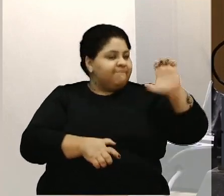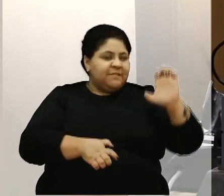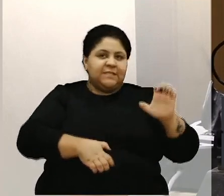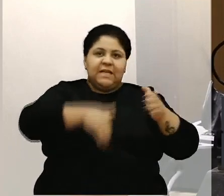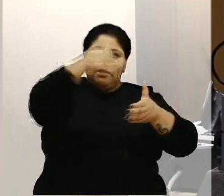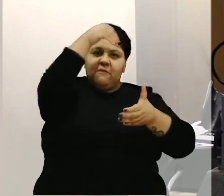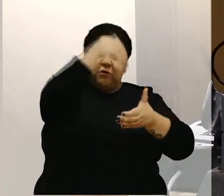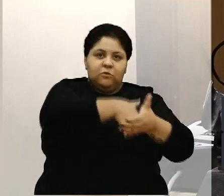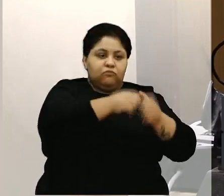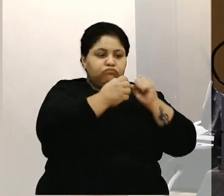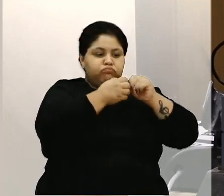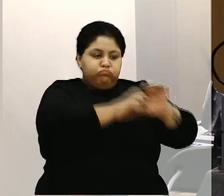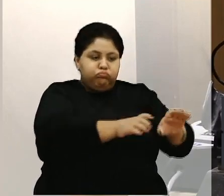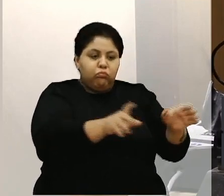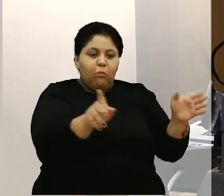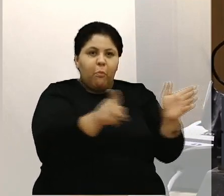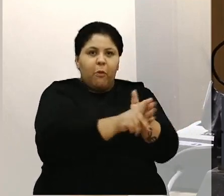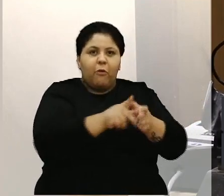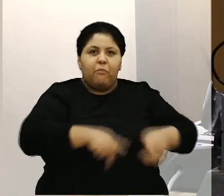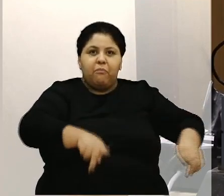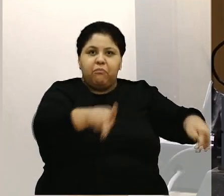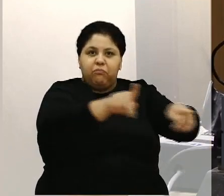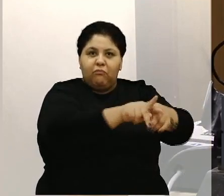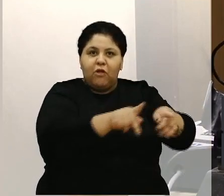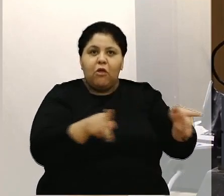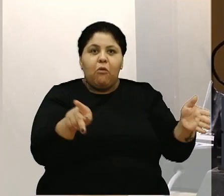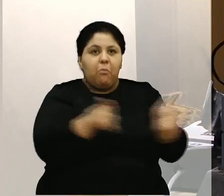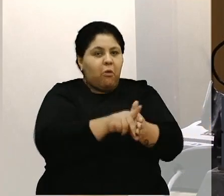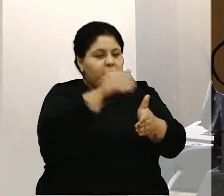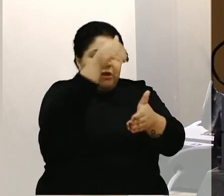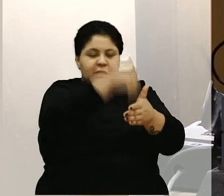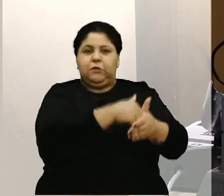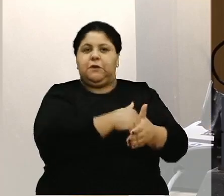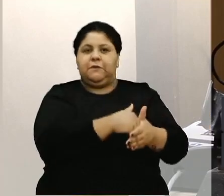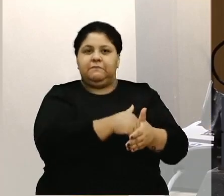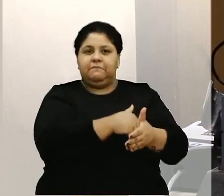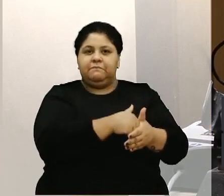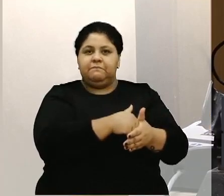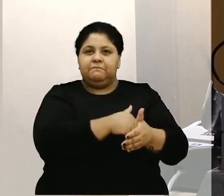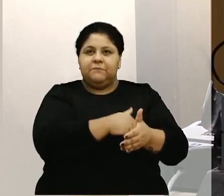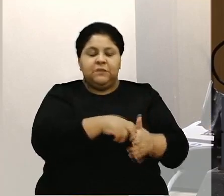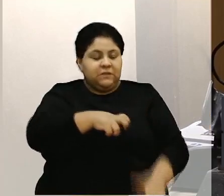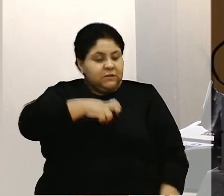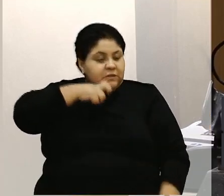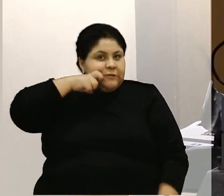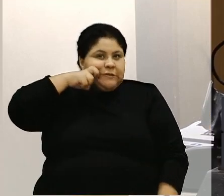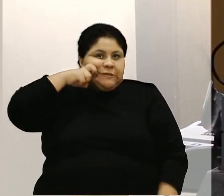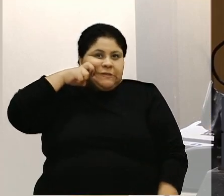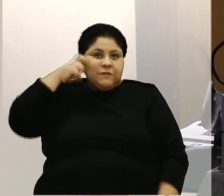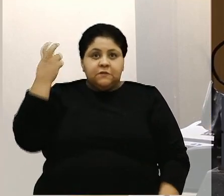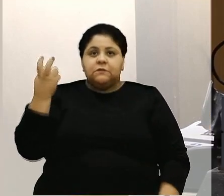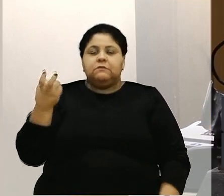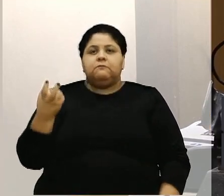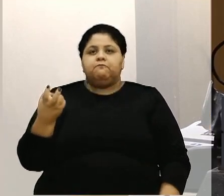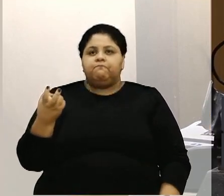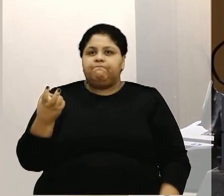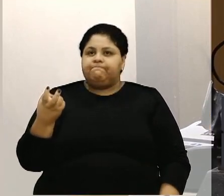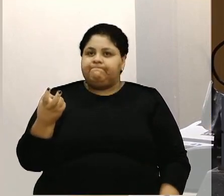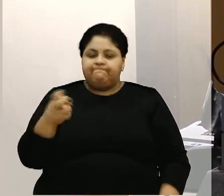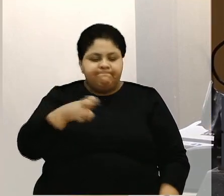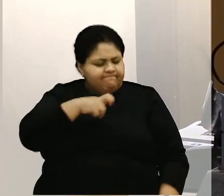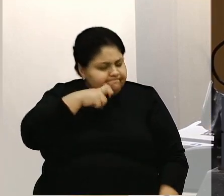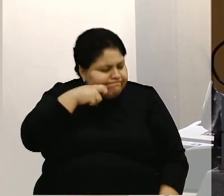votando contra o seu próprio povo e o próprio eleitor deles. É uma vergonha escancarada